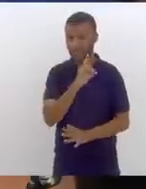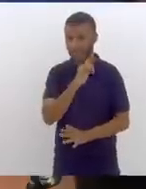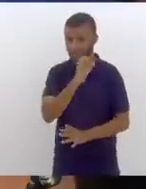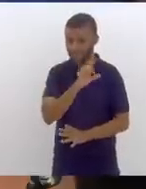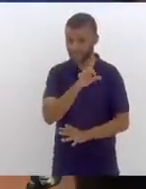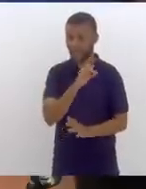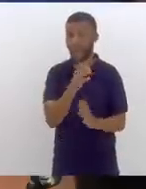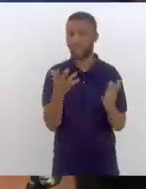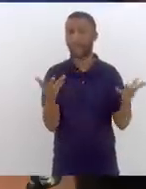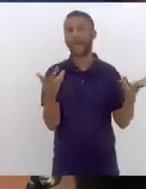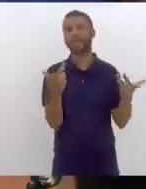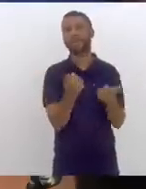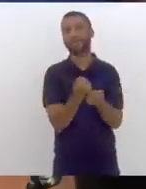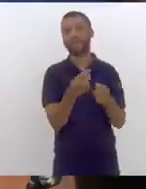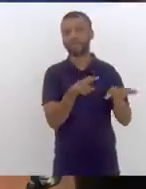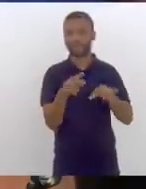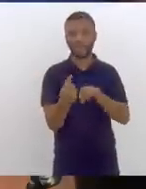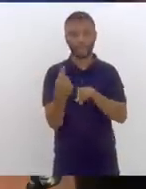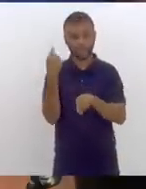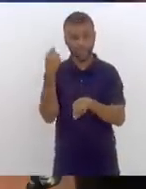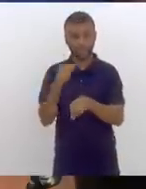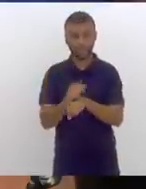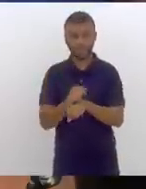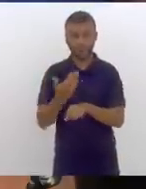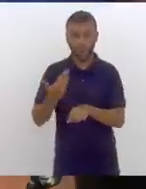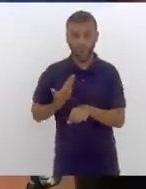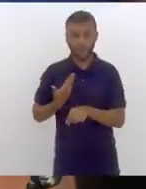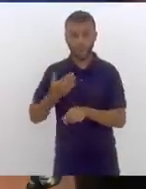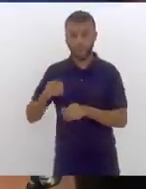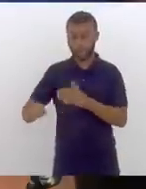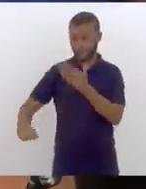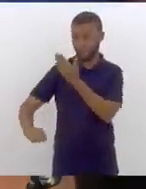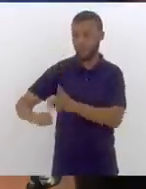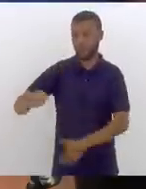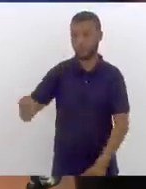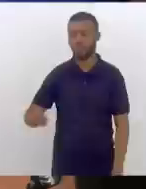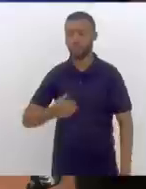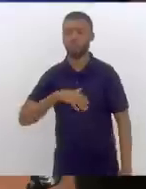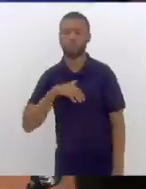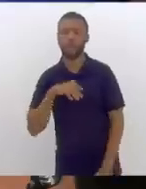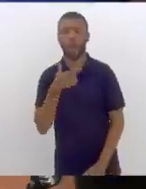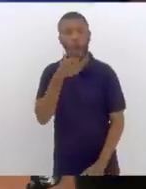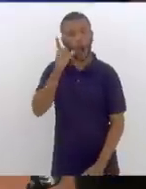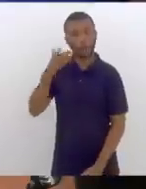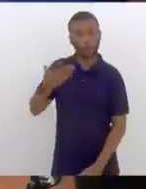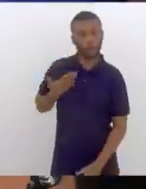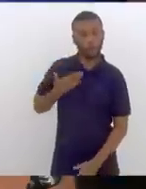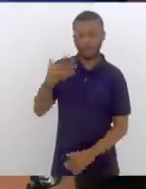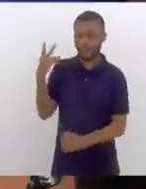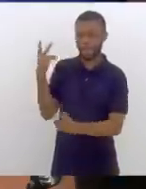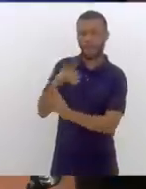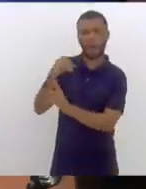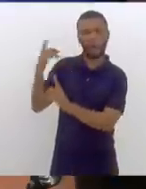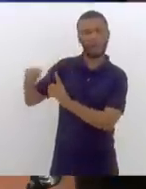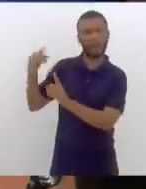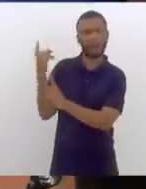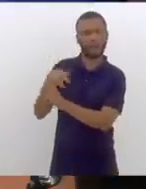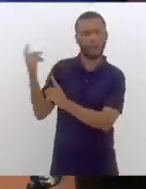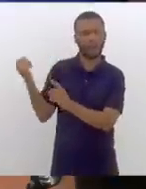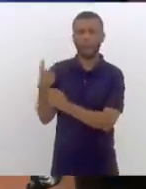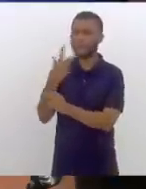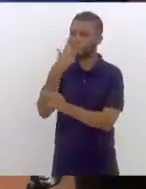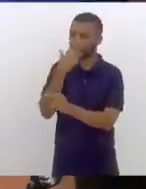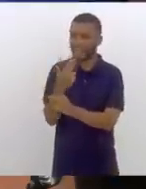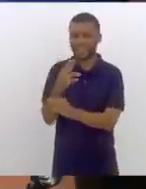tendo ocorrência todo dia semana passada um parceiro quebrou o braço ontem um colega nosso foi agredido e